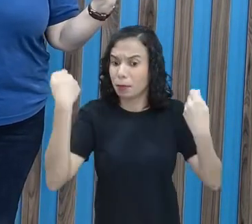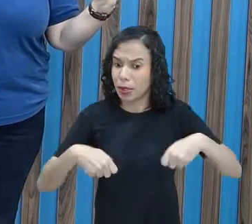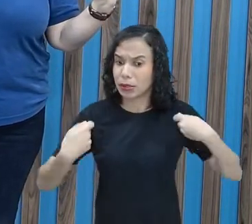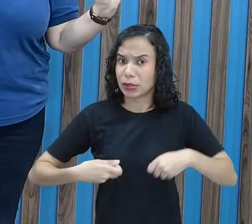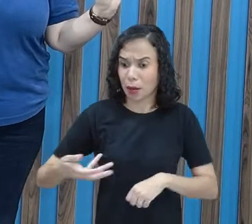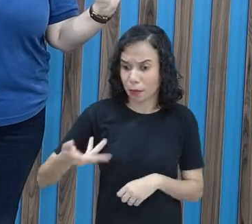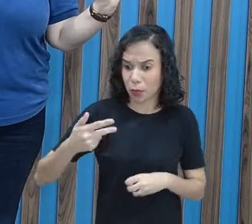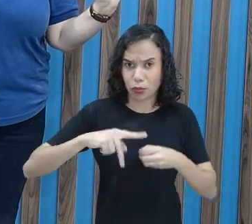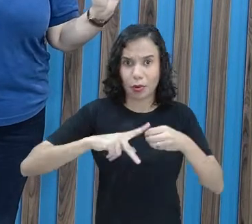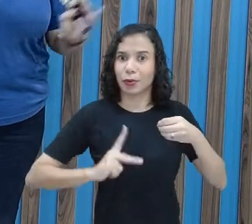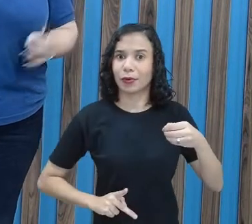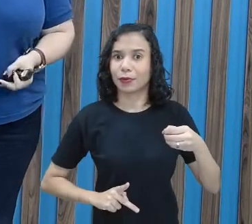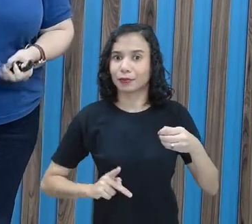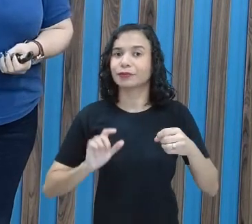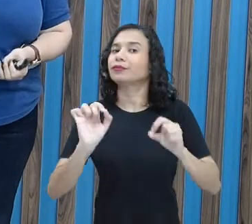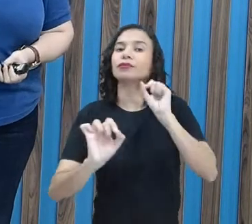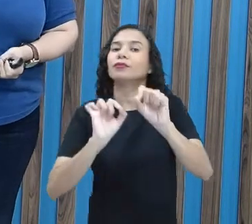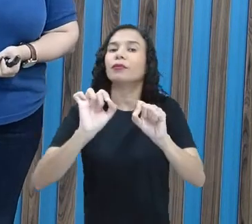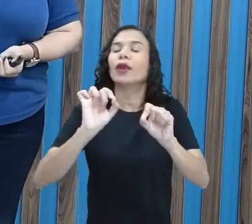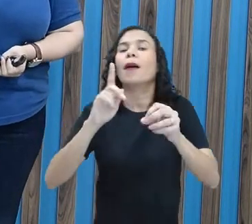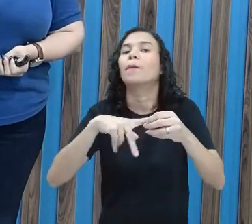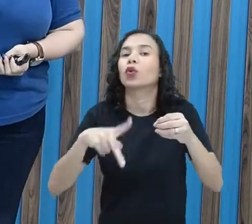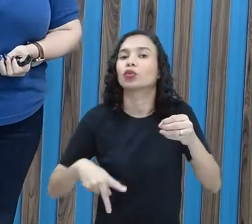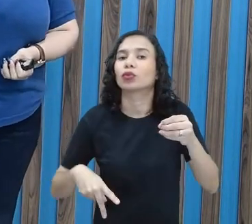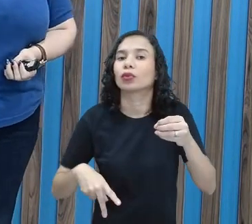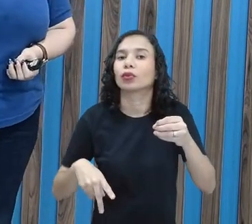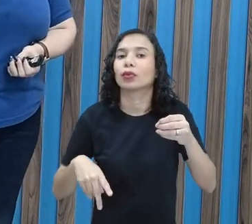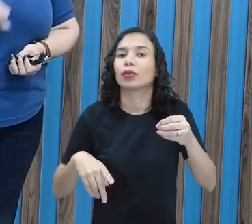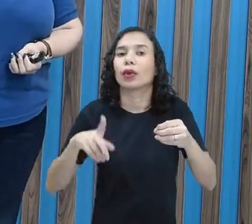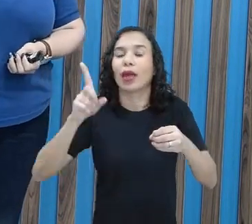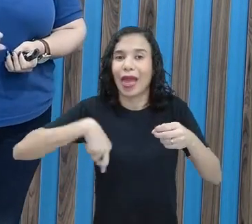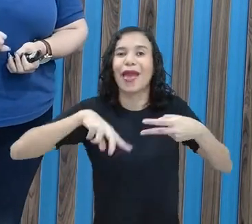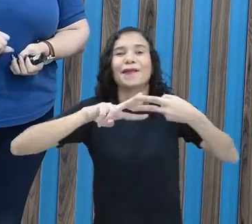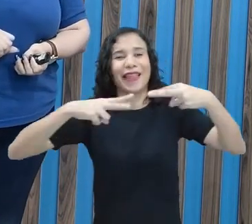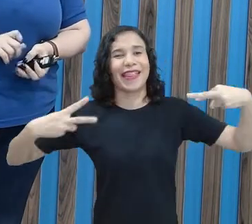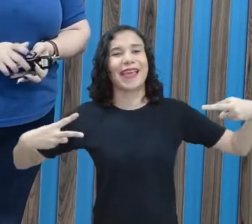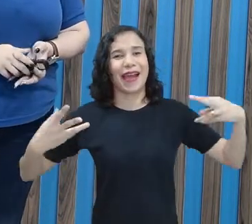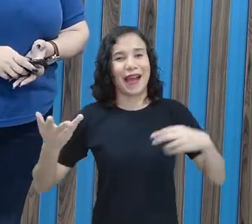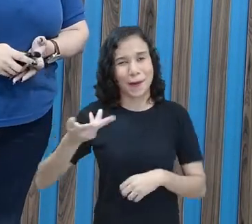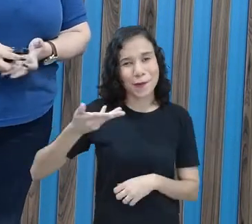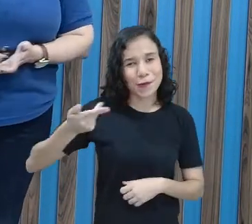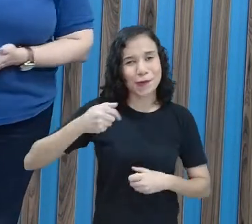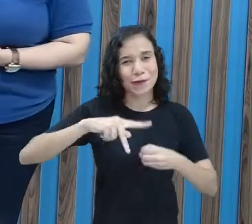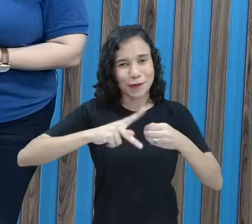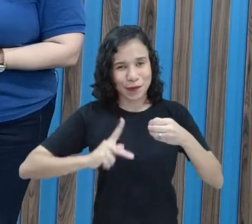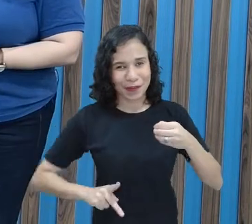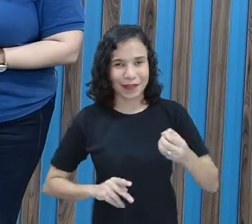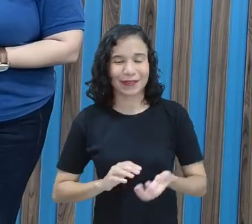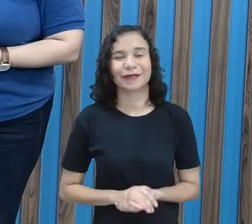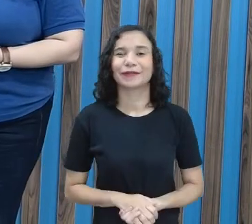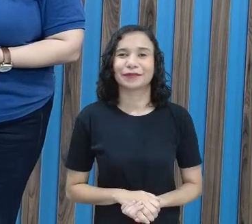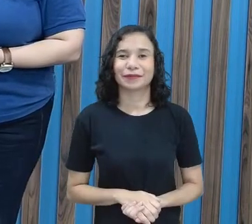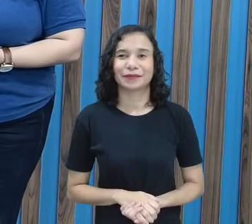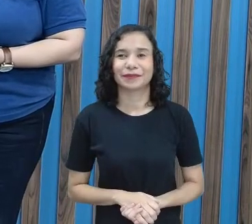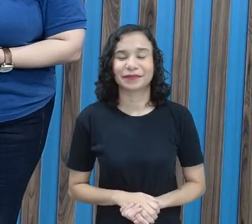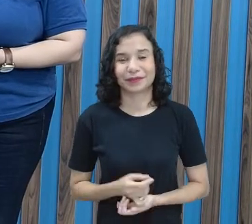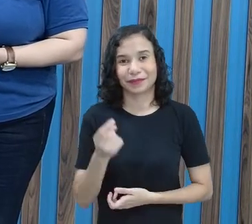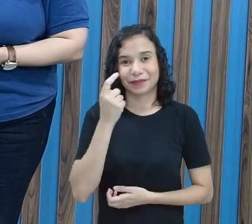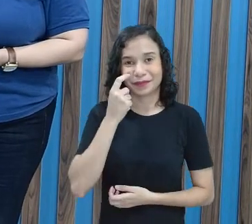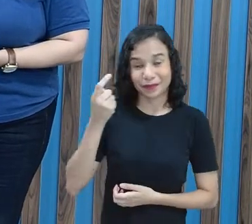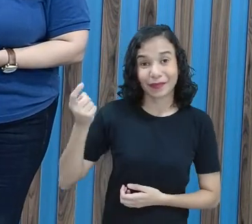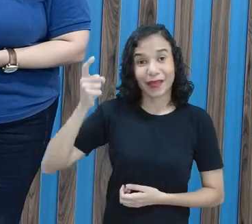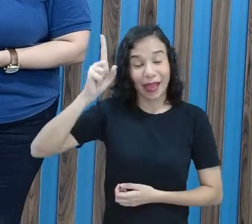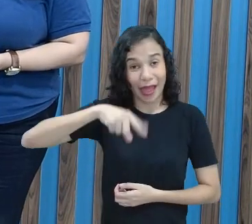produzir a proteína no nosso corpo. Quem é que produz essa proteína? O DNA. É isso? Pronto.